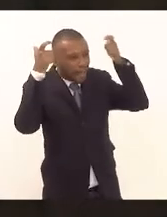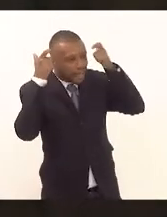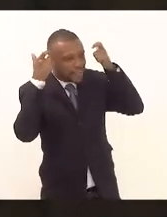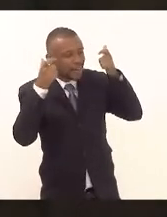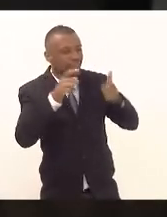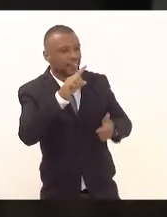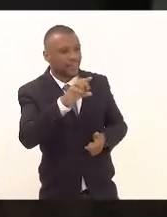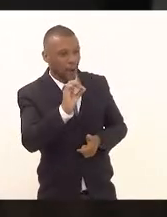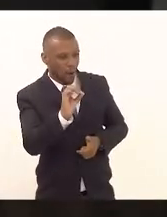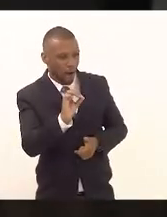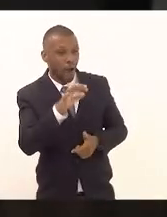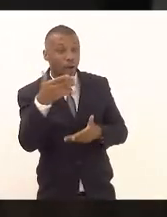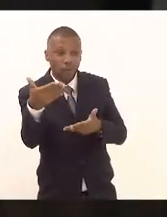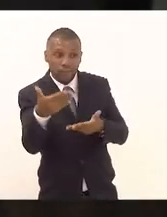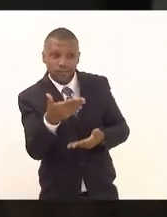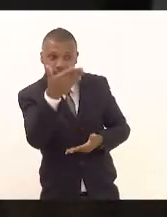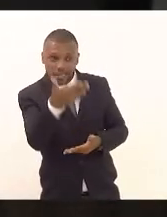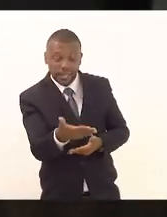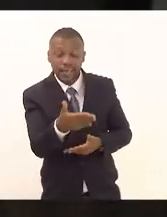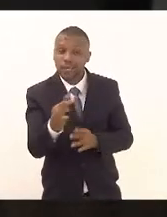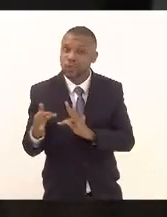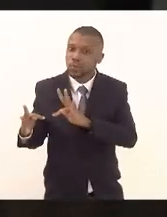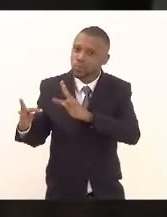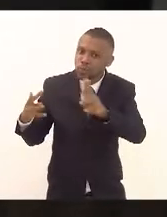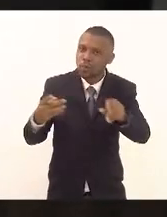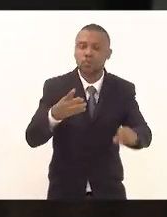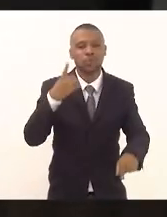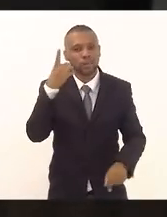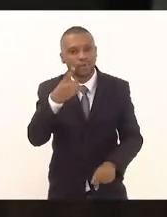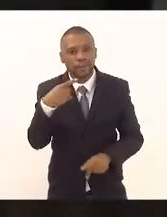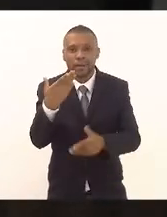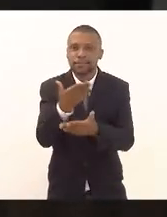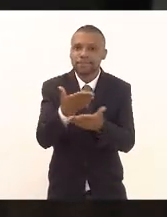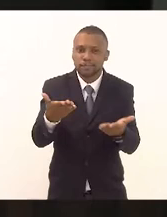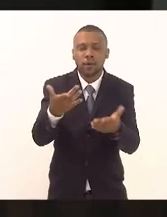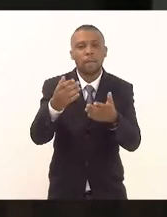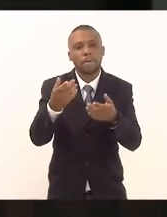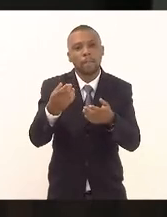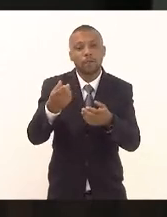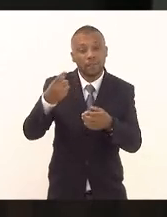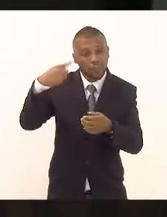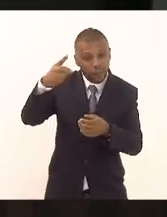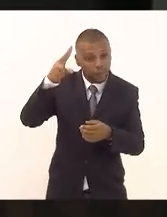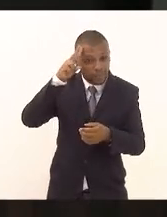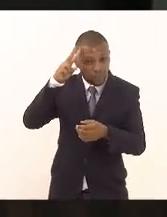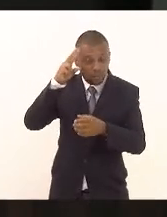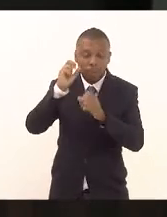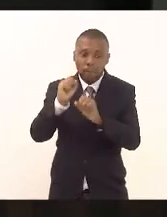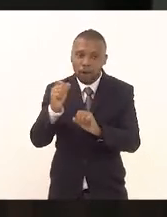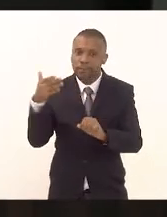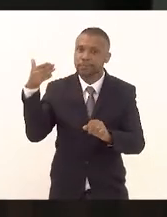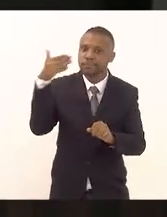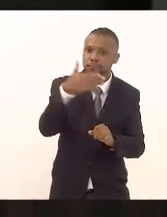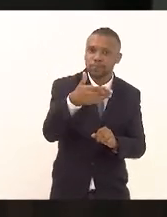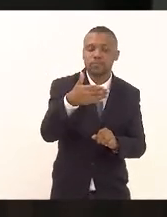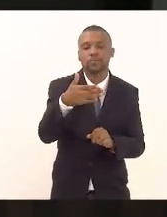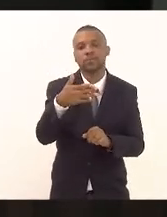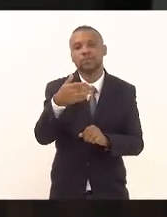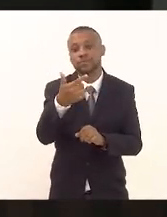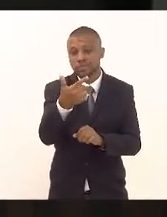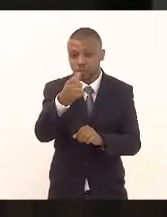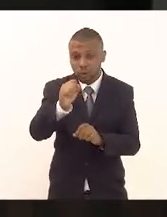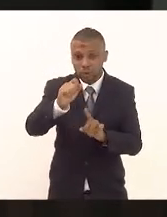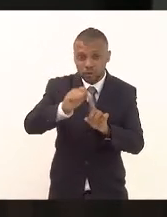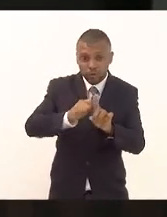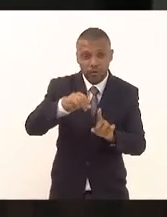todos nós. Assim, convido Vossa Excelência e todos os demais deputadas e deputados para que possam estar na próxima segunda-feira, 28, às 11 horas, no